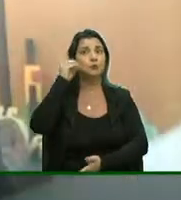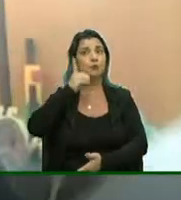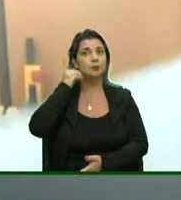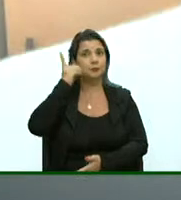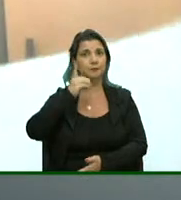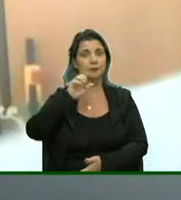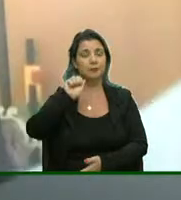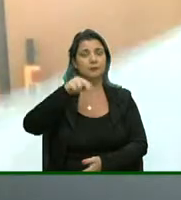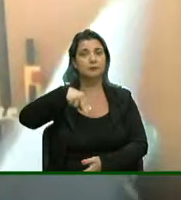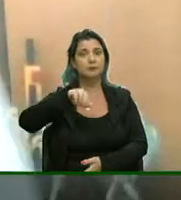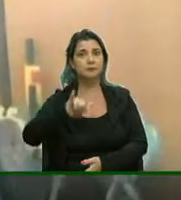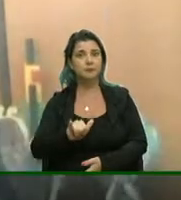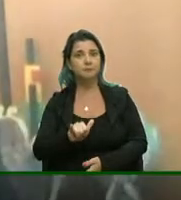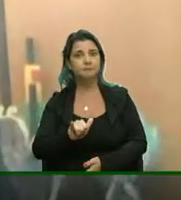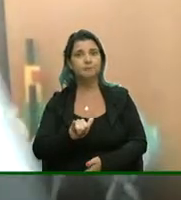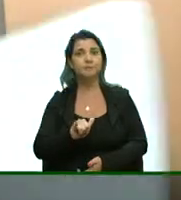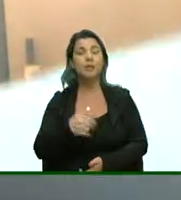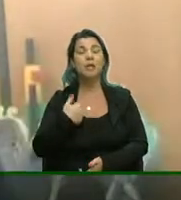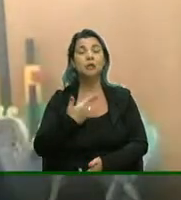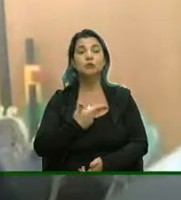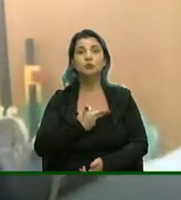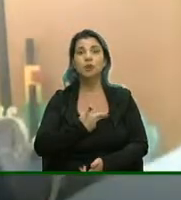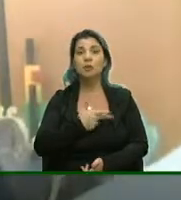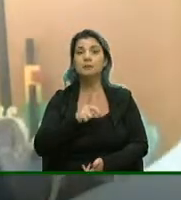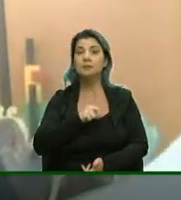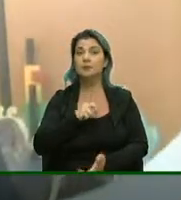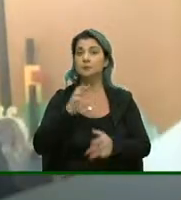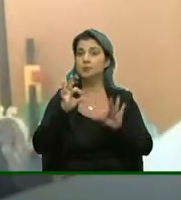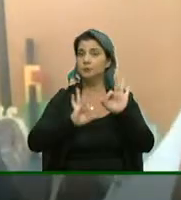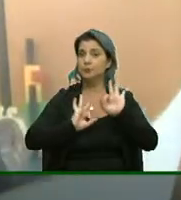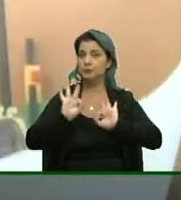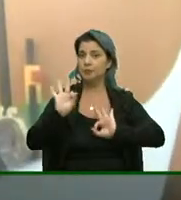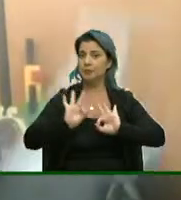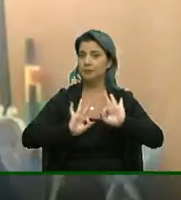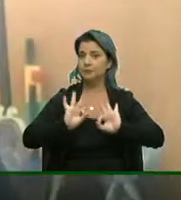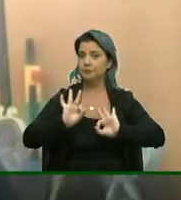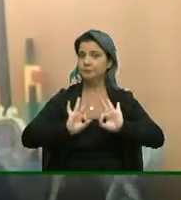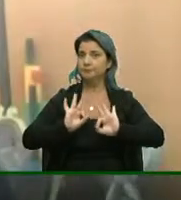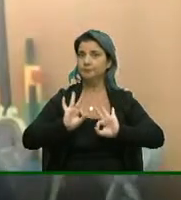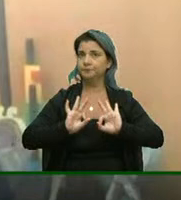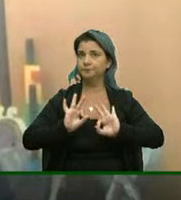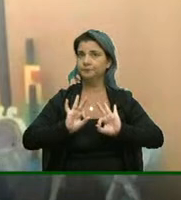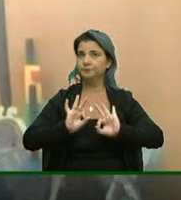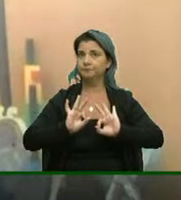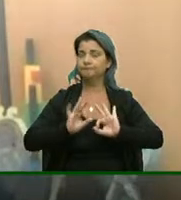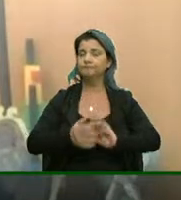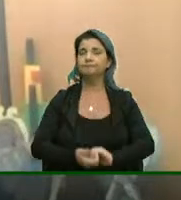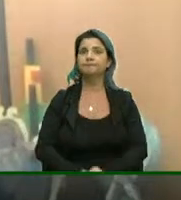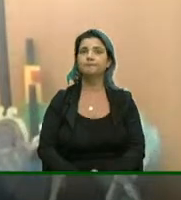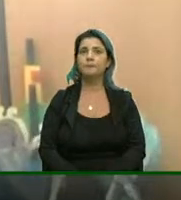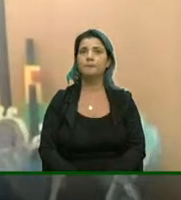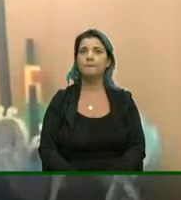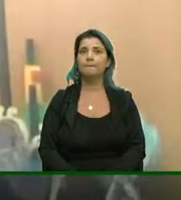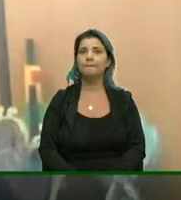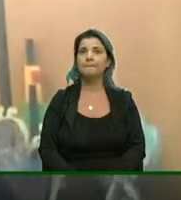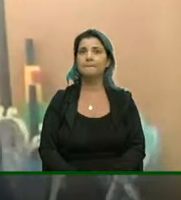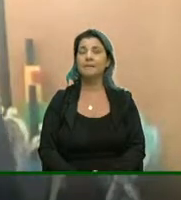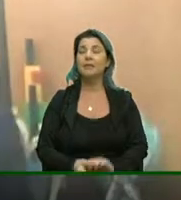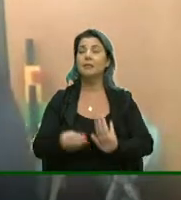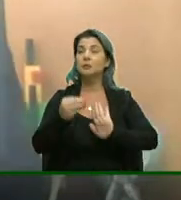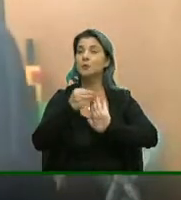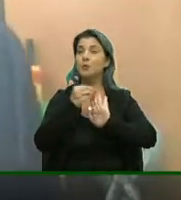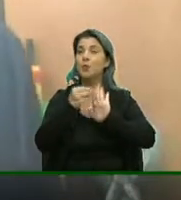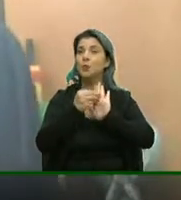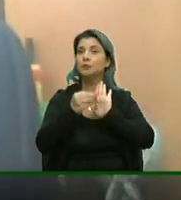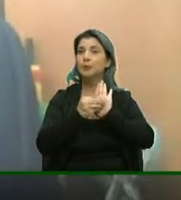Anne Ortiz, nós, de fato, temos um projeto que versa sobre o conteúdo